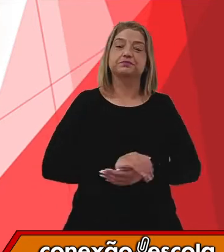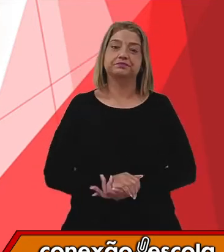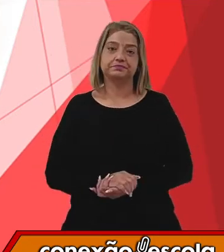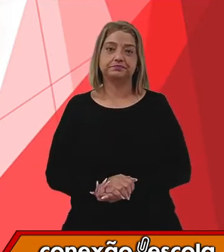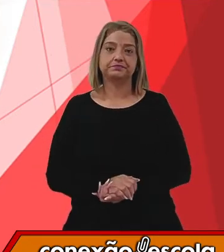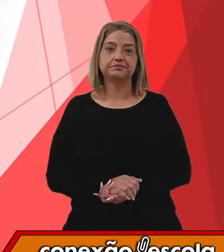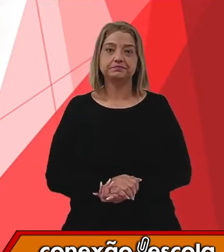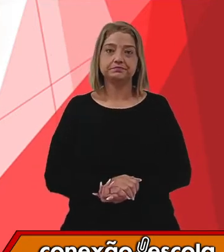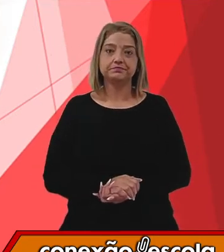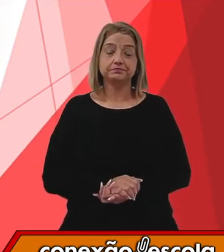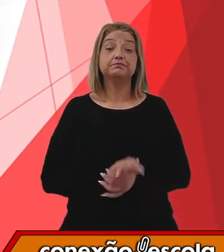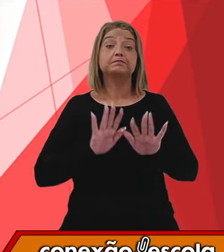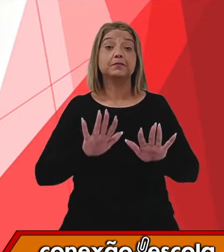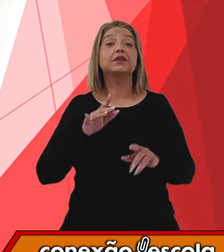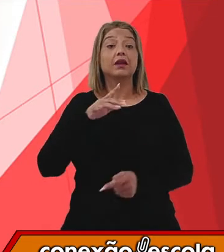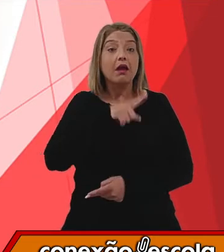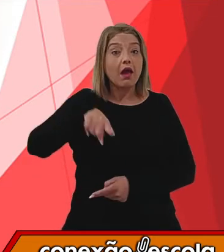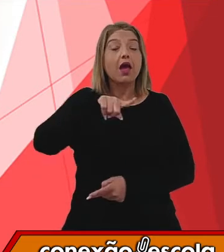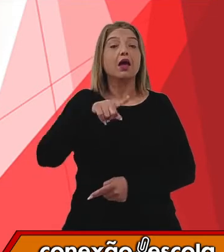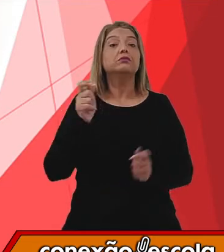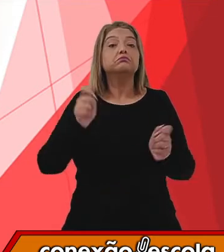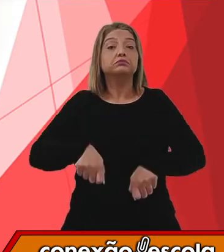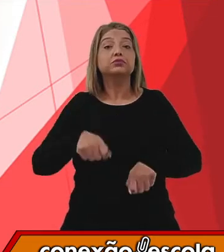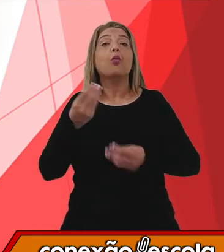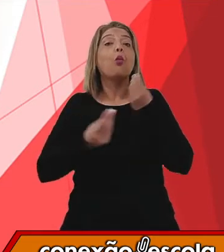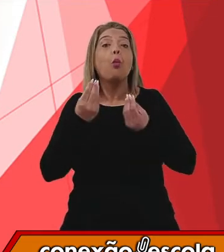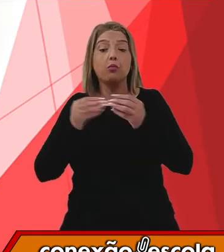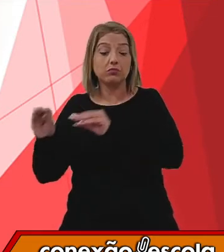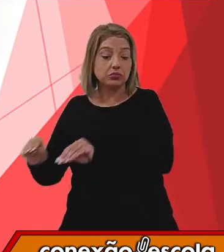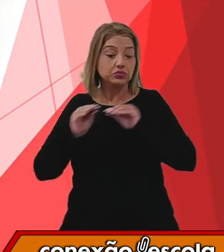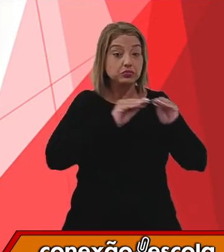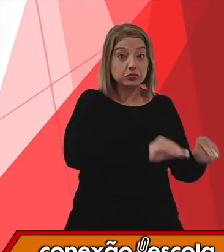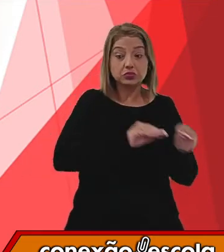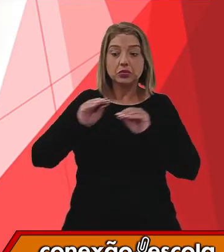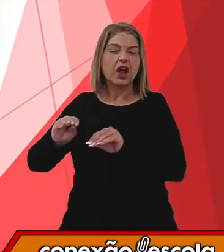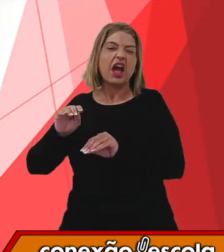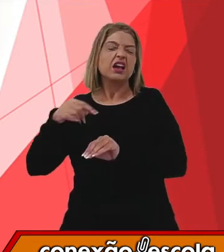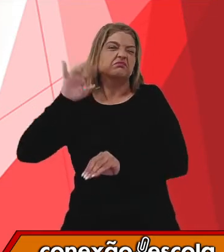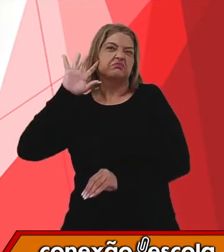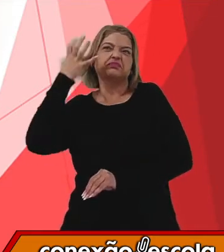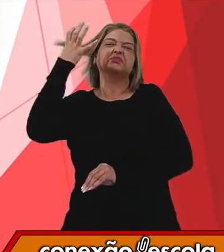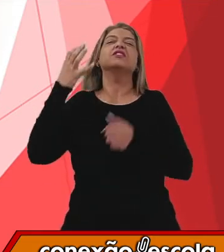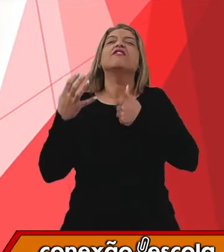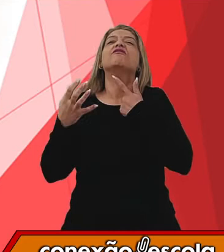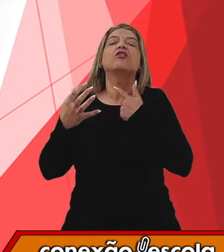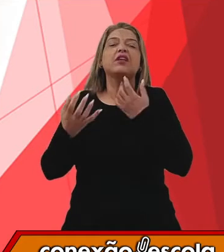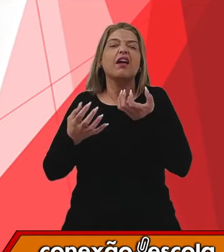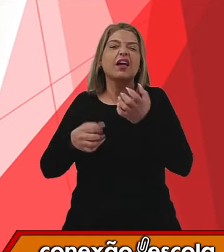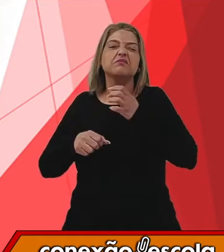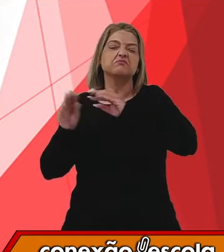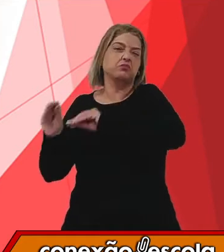vieram. A forma pode acontecer de maneira espontânea, que é quando eu decido por mim mesmo sair do